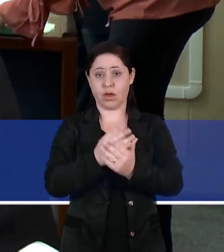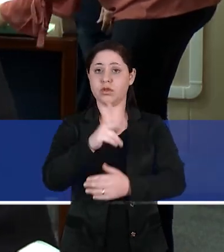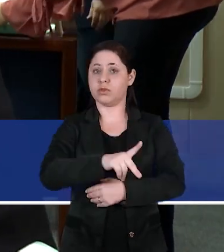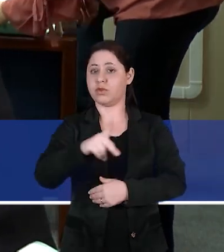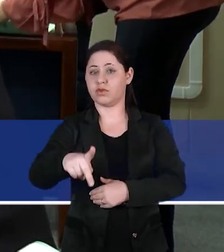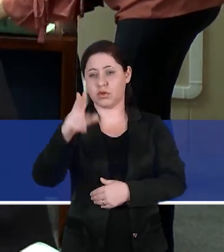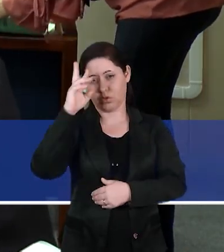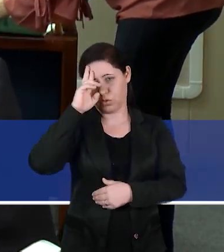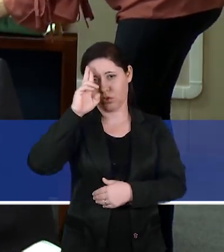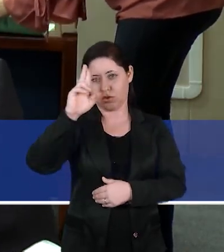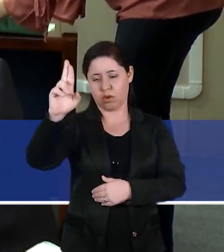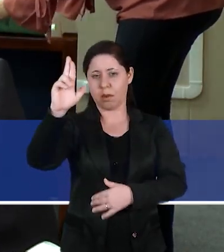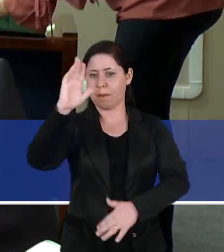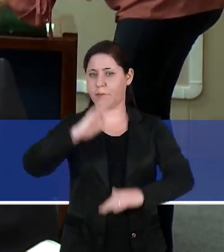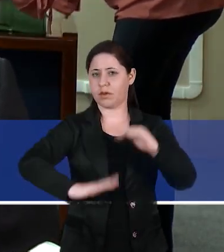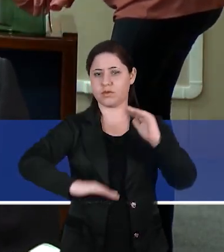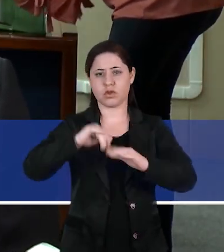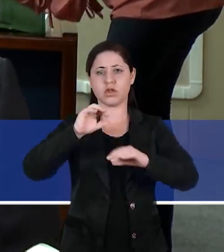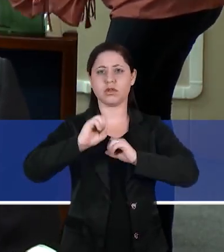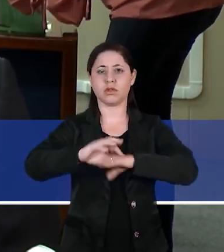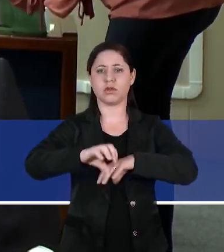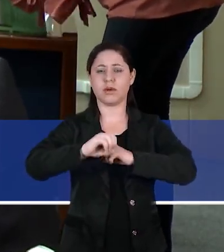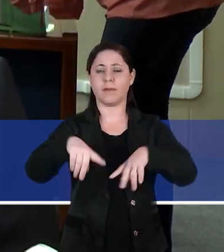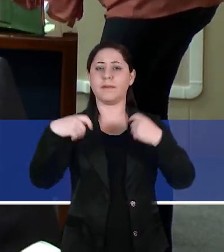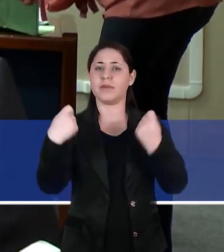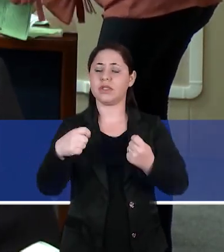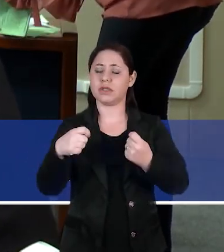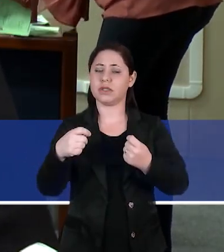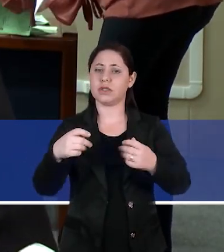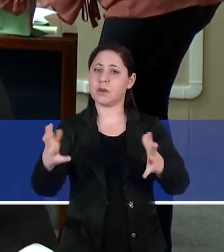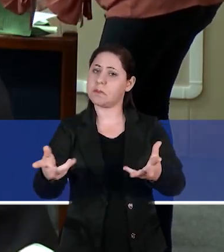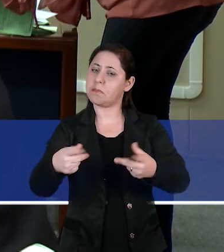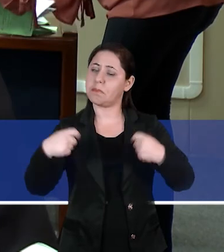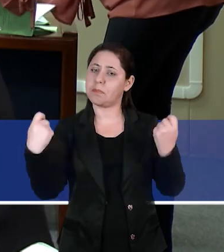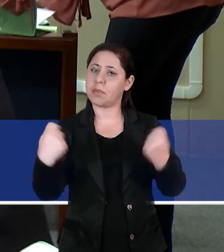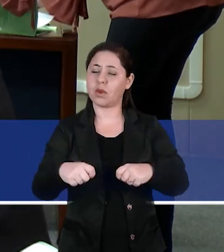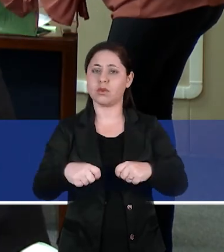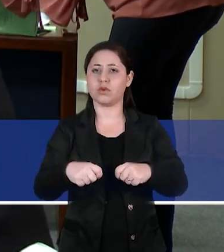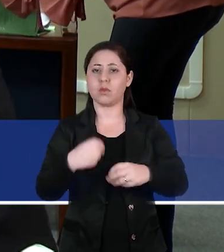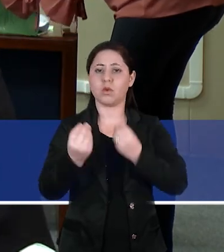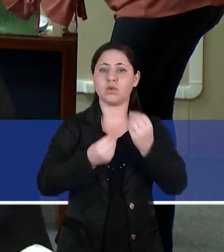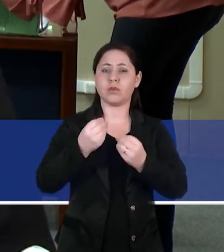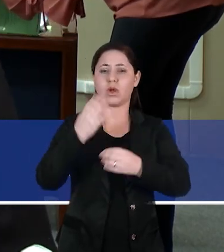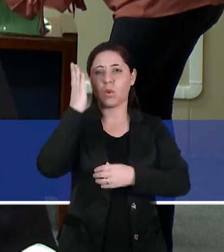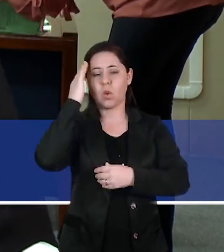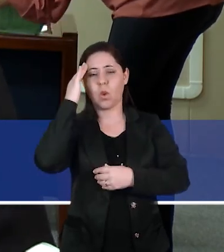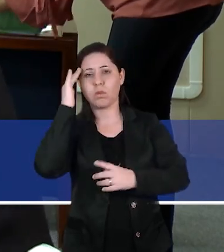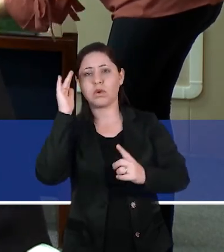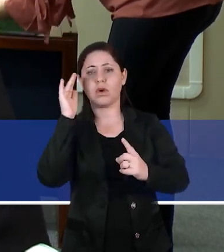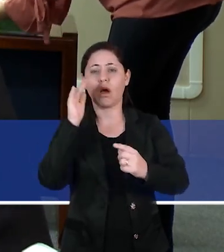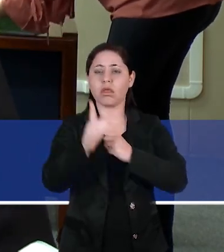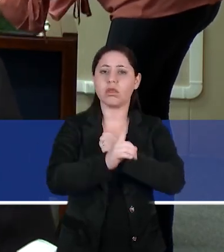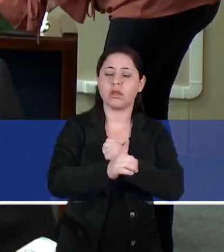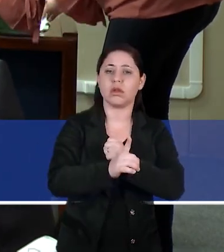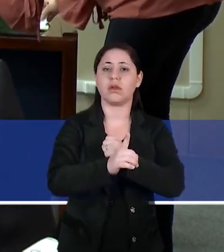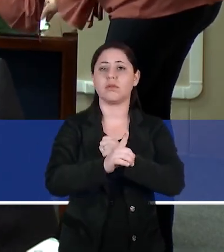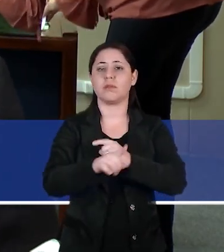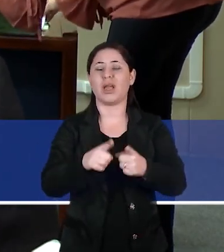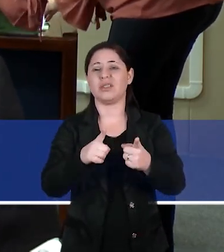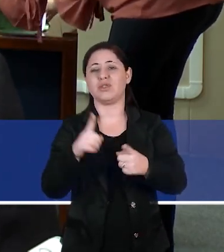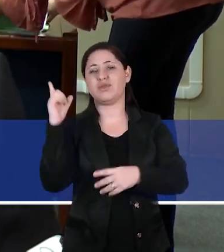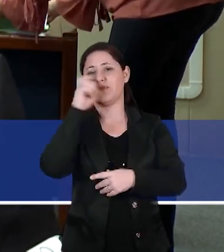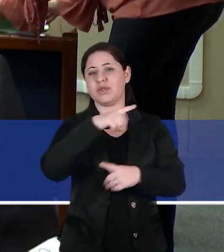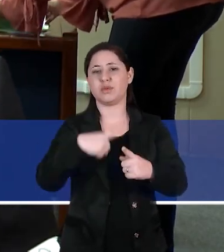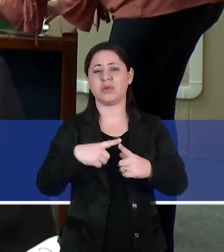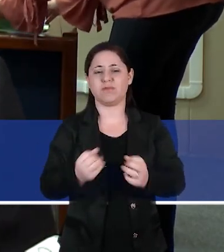ensino. E os professores, os diretores, profissionais da educação têm que estar preparados para lidar com esse problema. Mas é muito difícil porque já